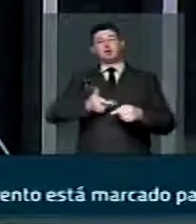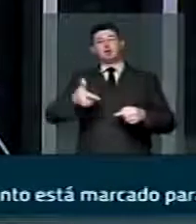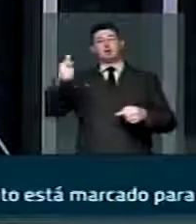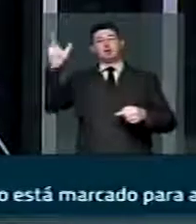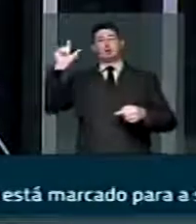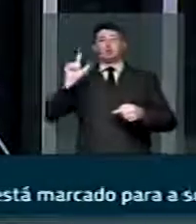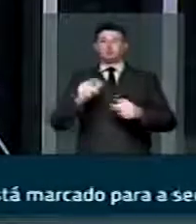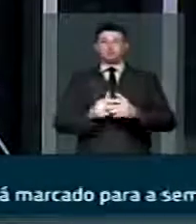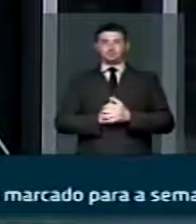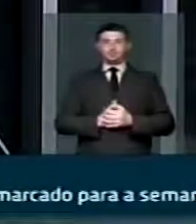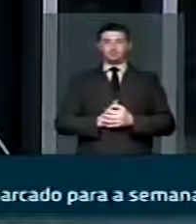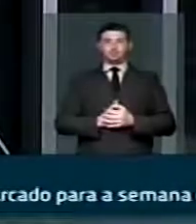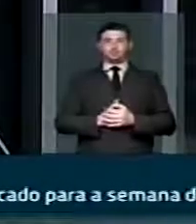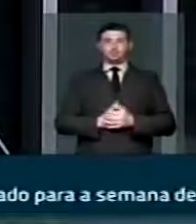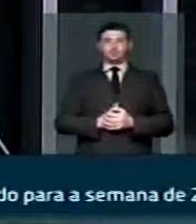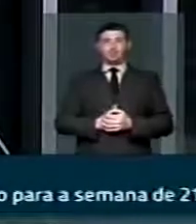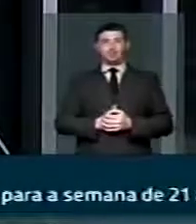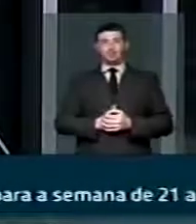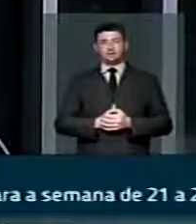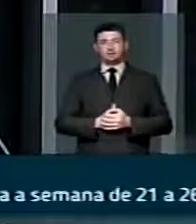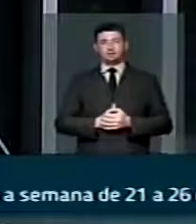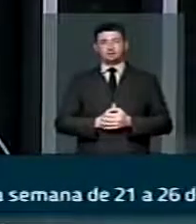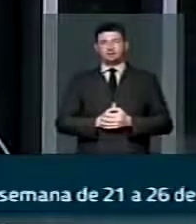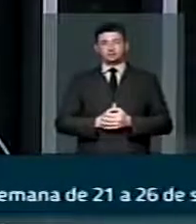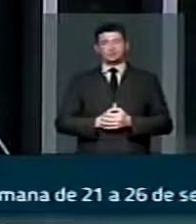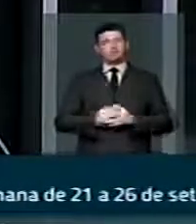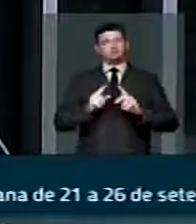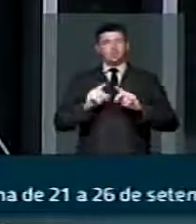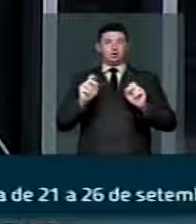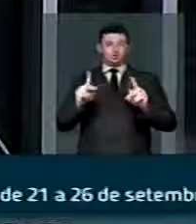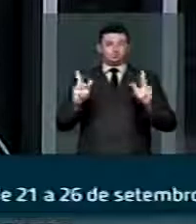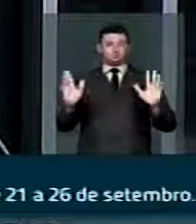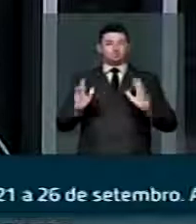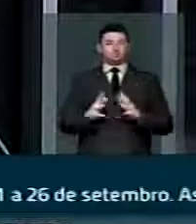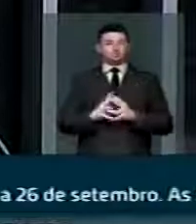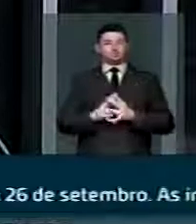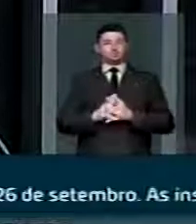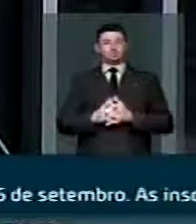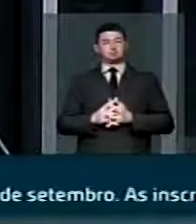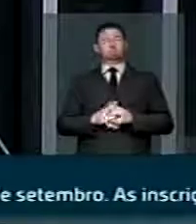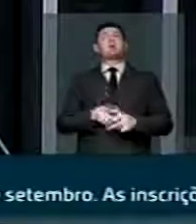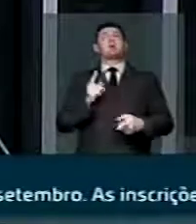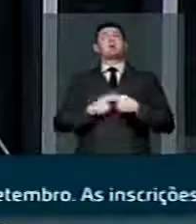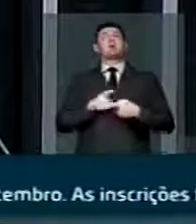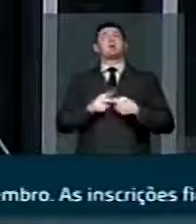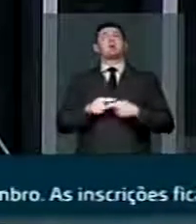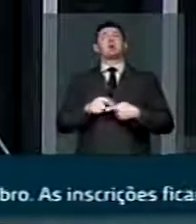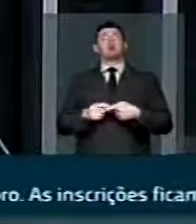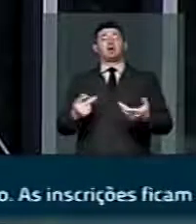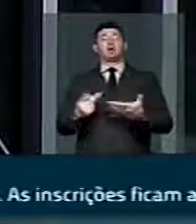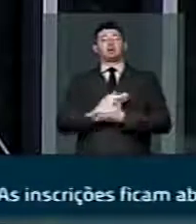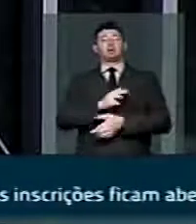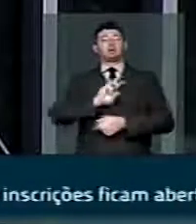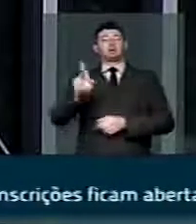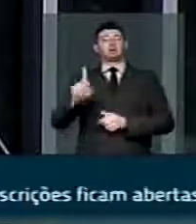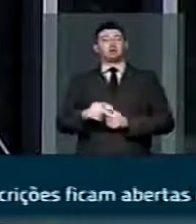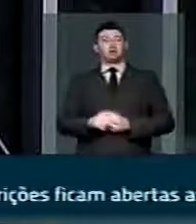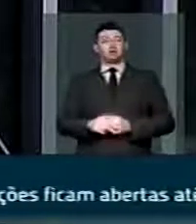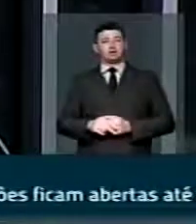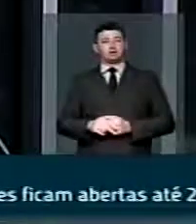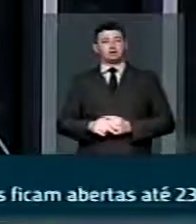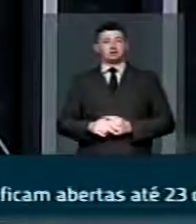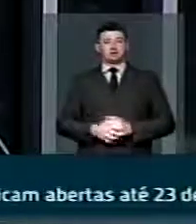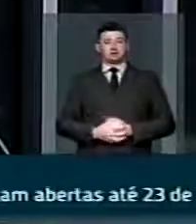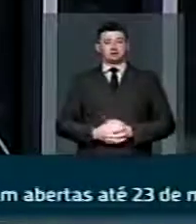em outros termos. Pois bem, por que é que ocorreria em outros termos,